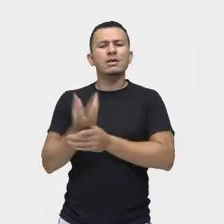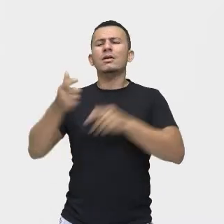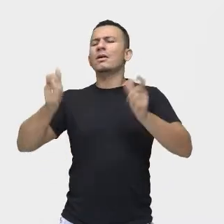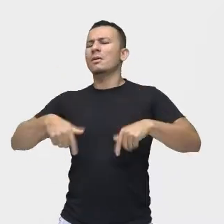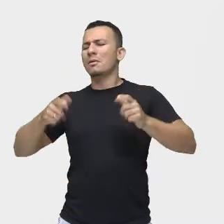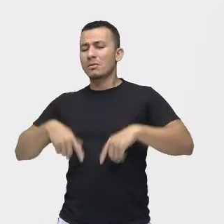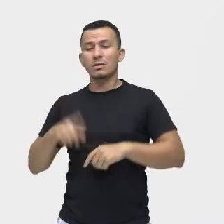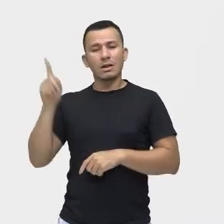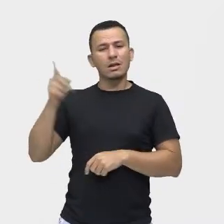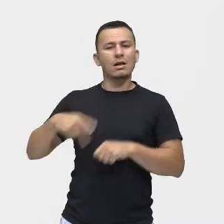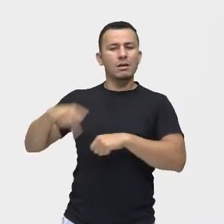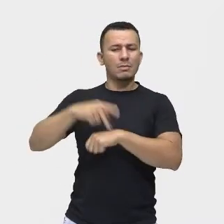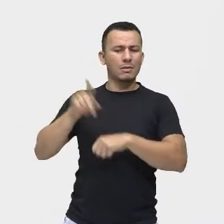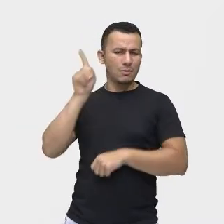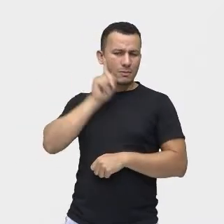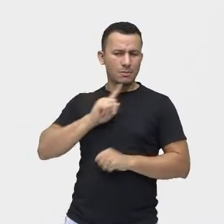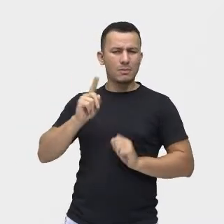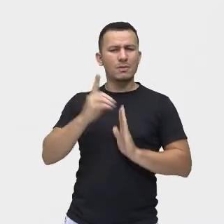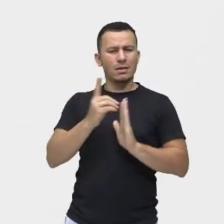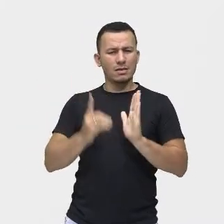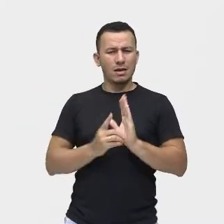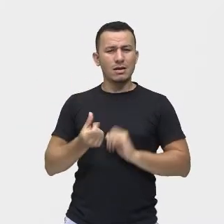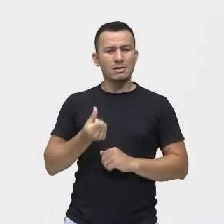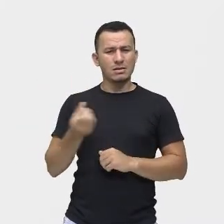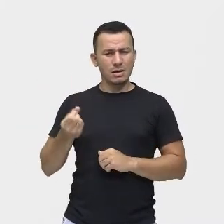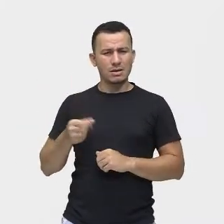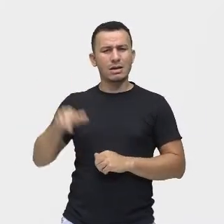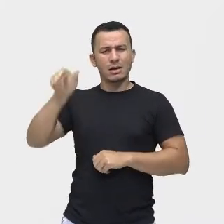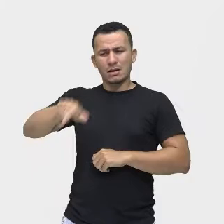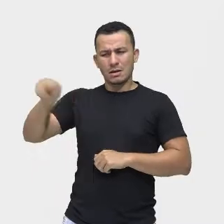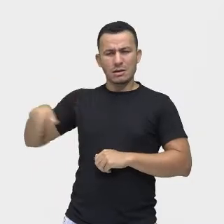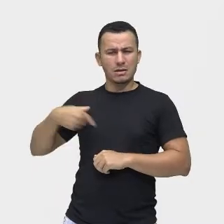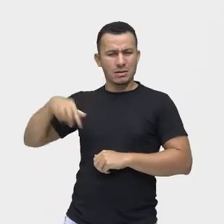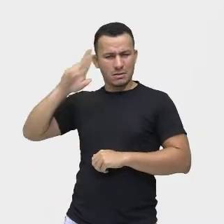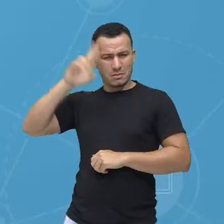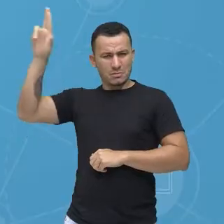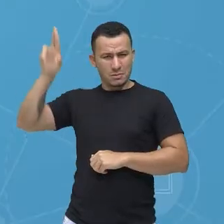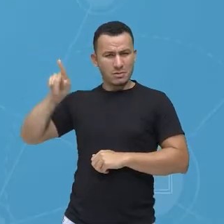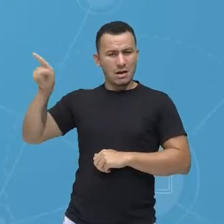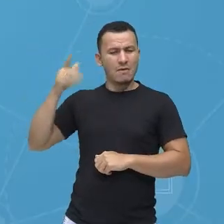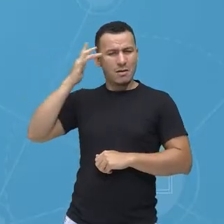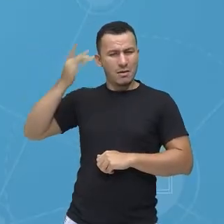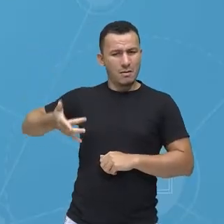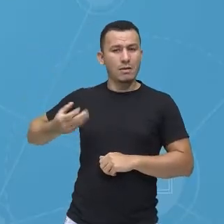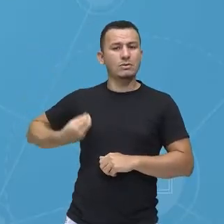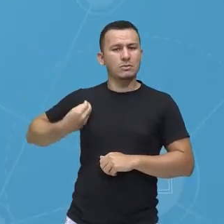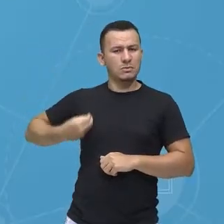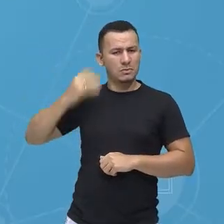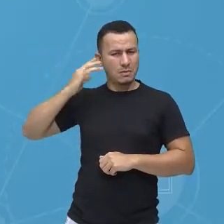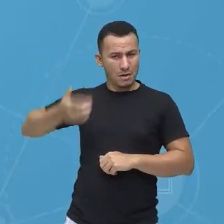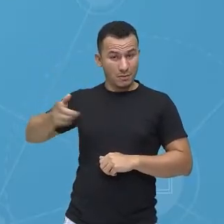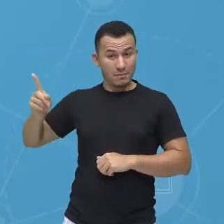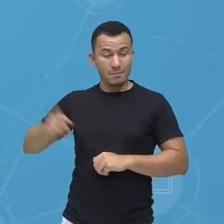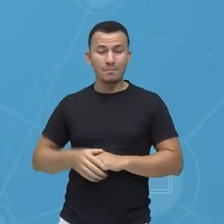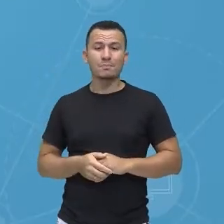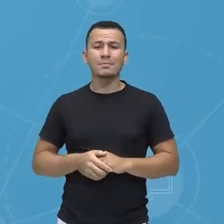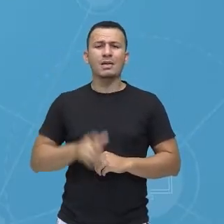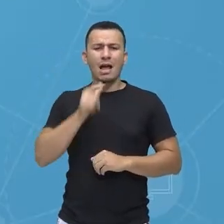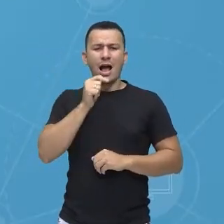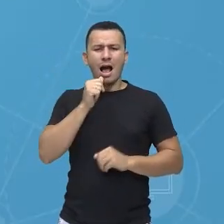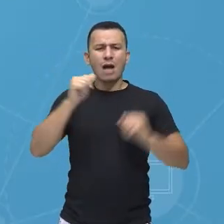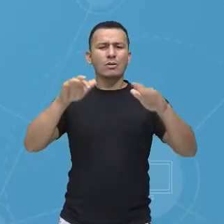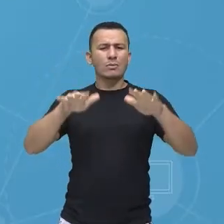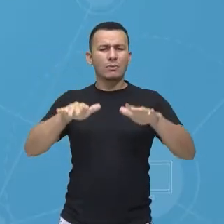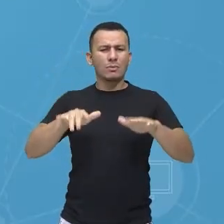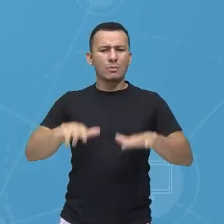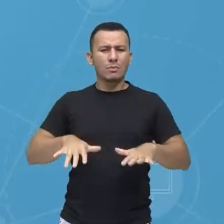Unidos na década de 60 pelos surfistas californianos que, quando a maré estava baixa,